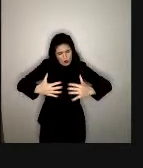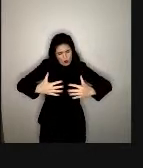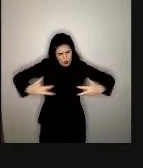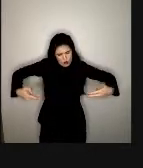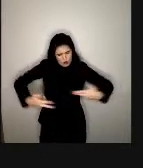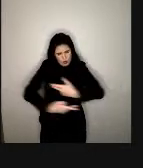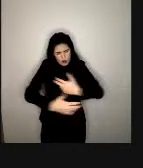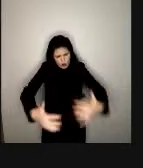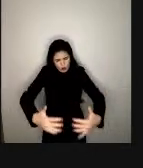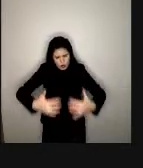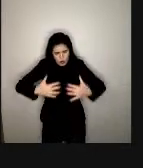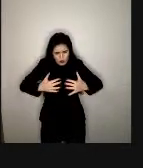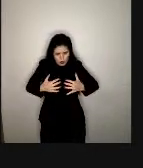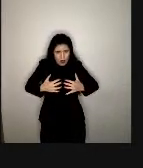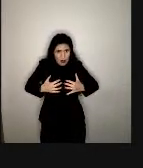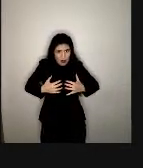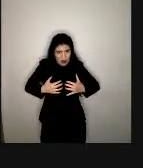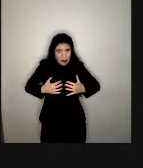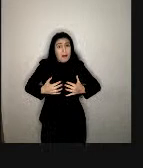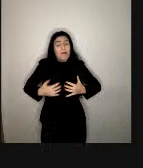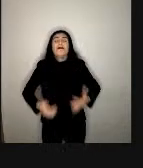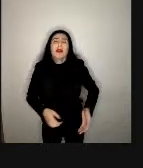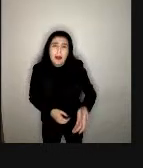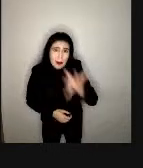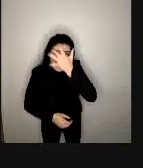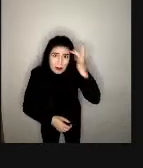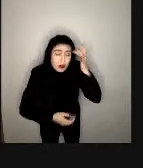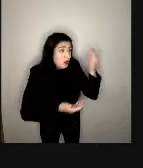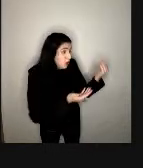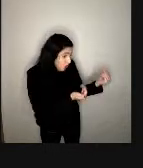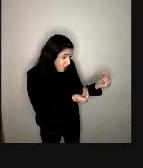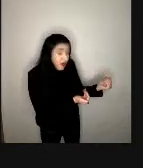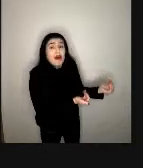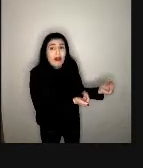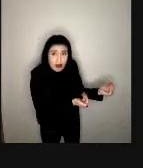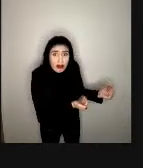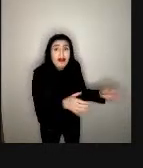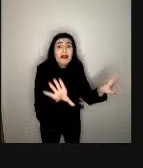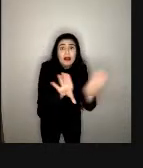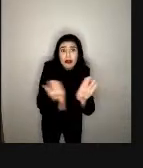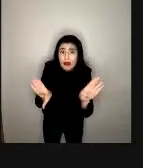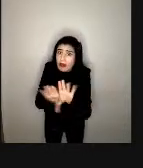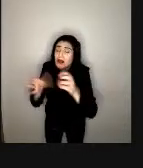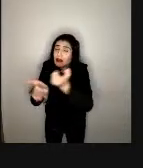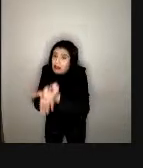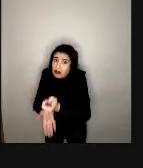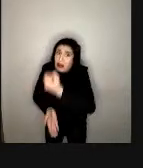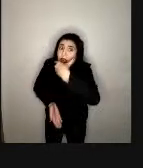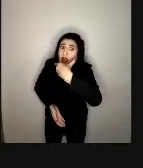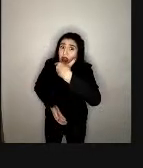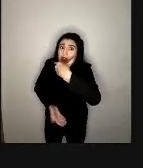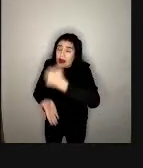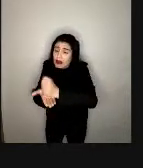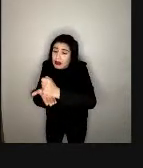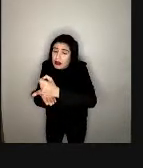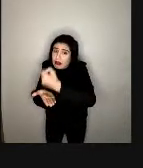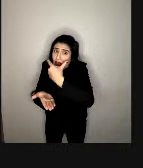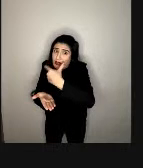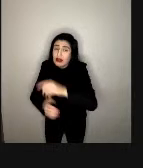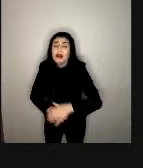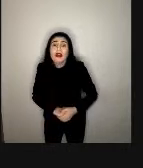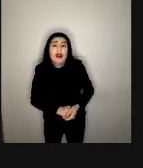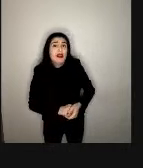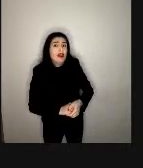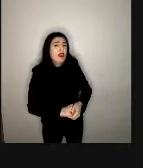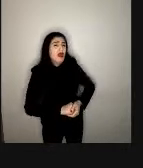libido, moças cada vez mais jovens tendo que tomar uma medicação que controla ou que inibe totalmente a produção